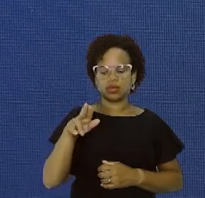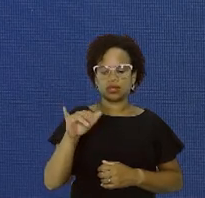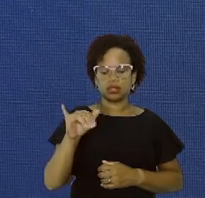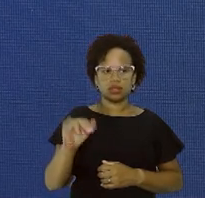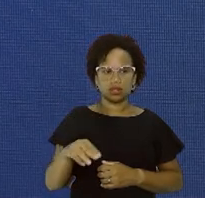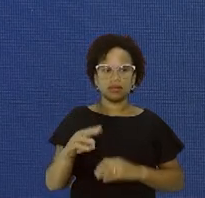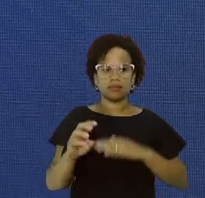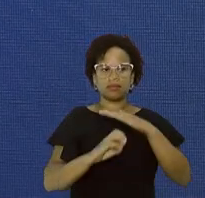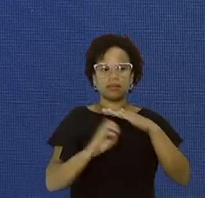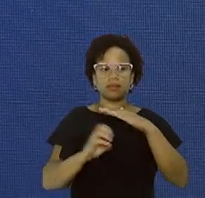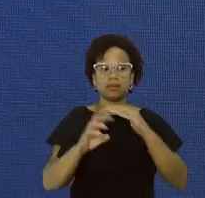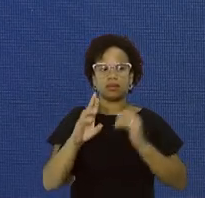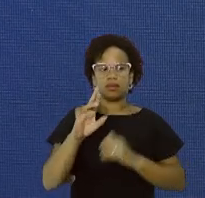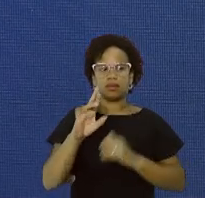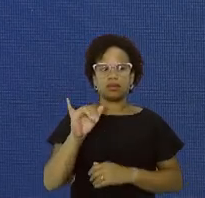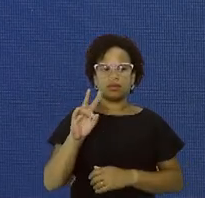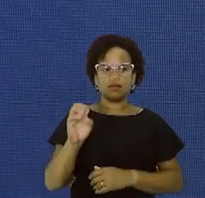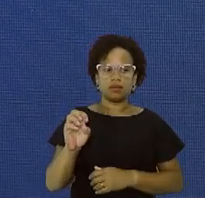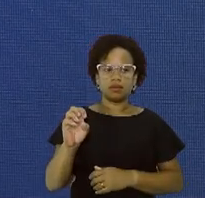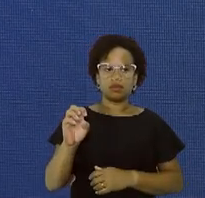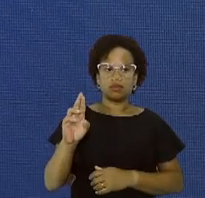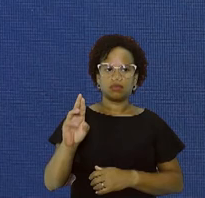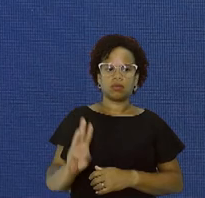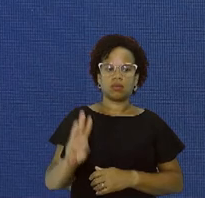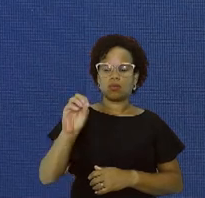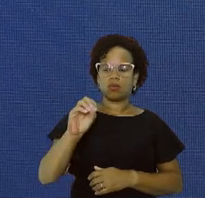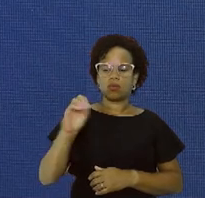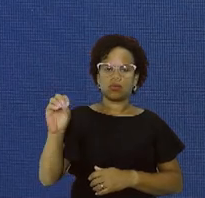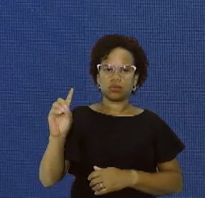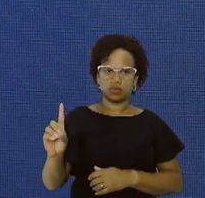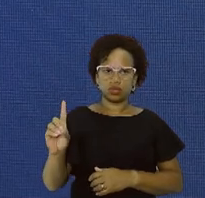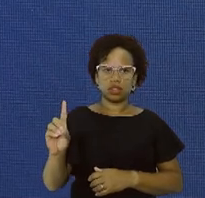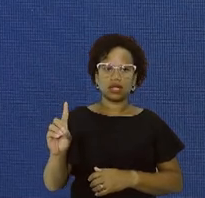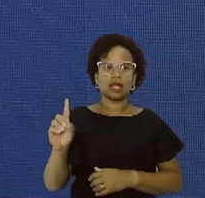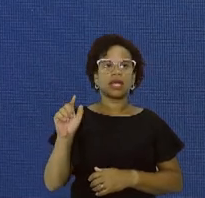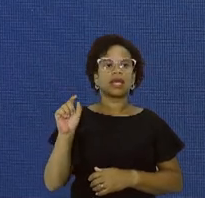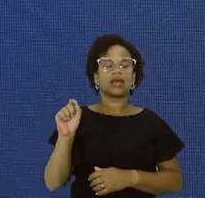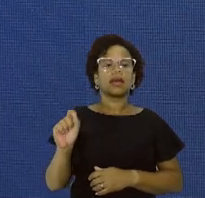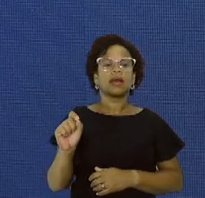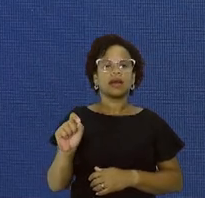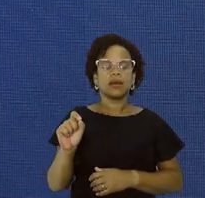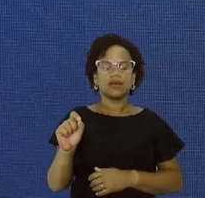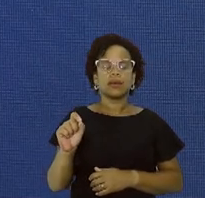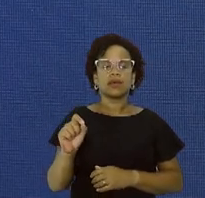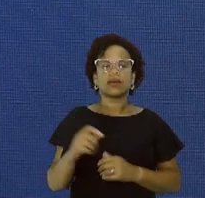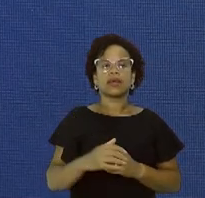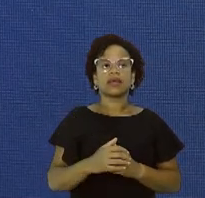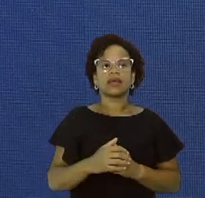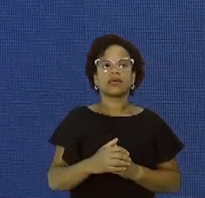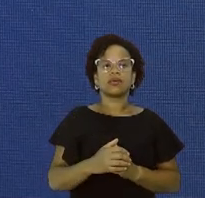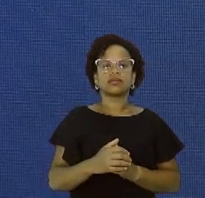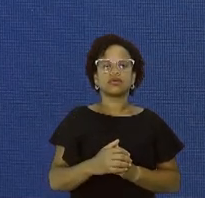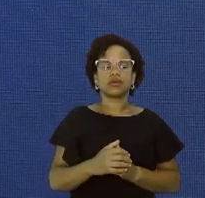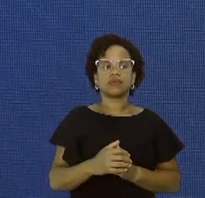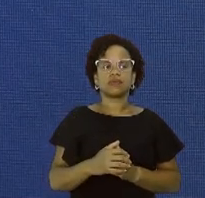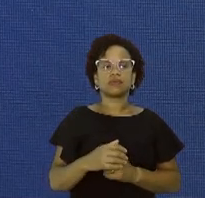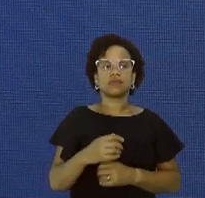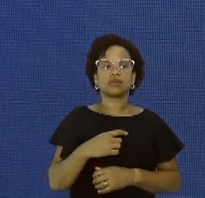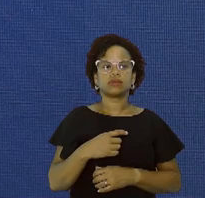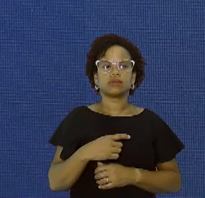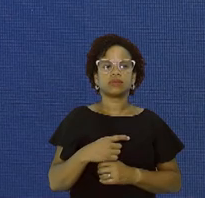que foi fundado em 2008 a gente tem aí fazer administra faz a gestão de seis mil dólares